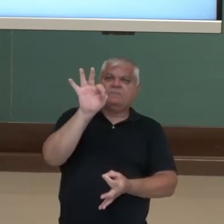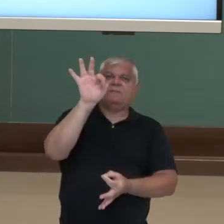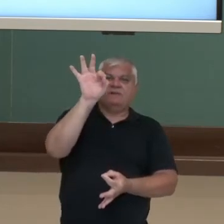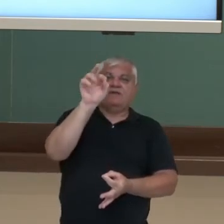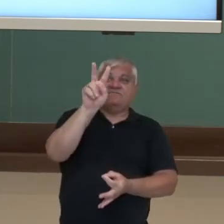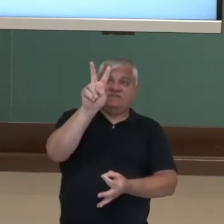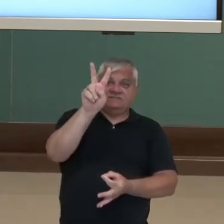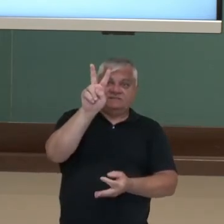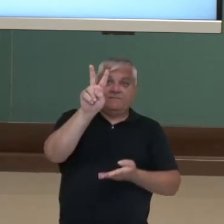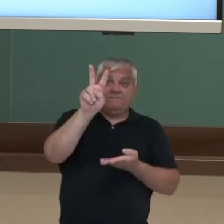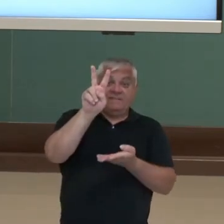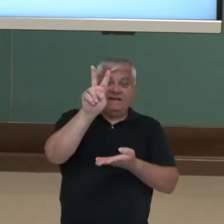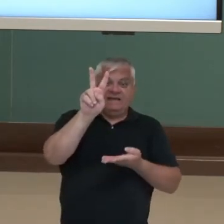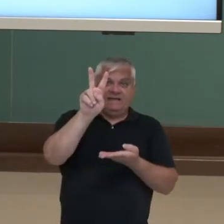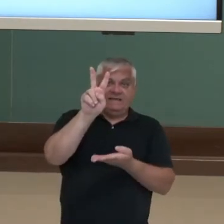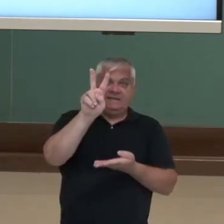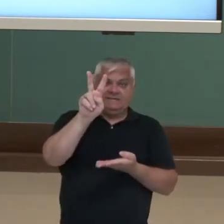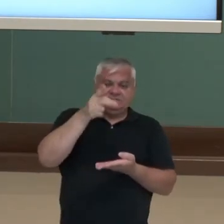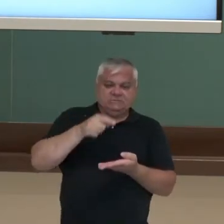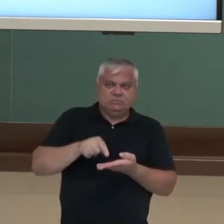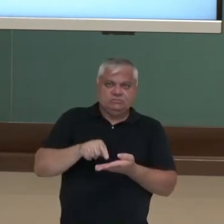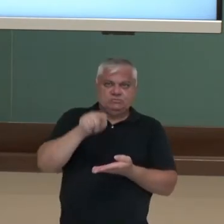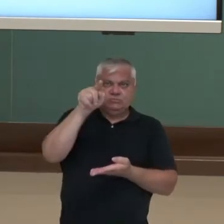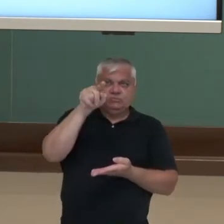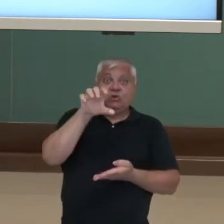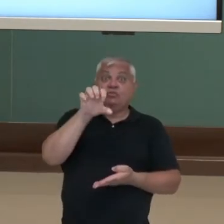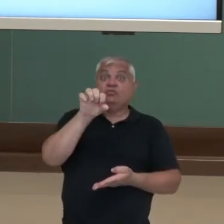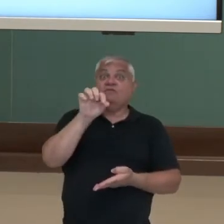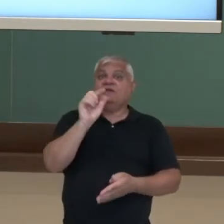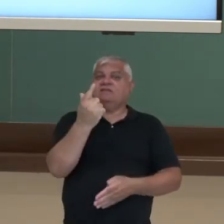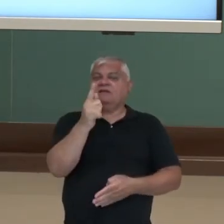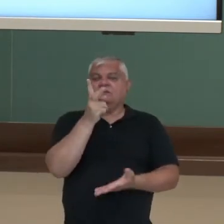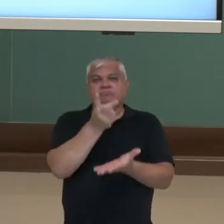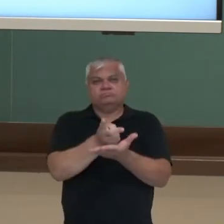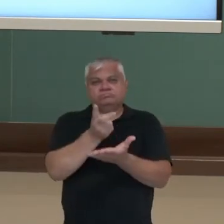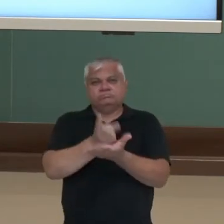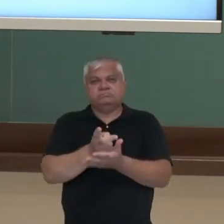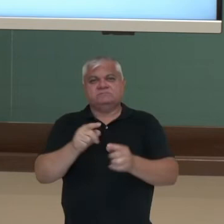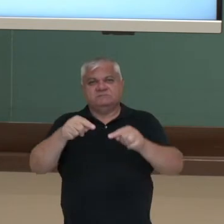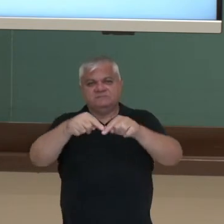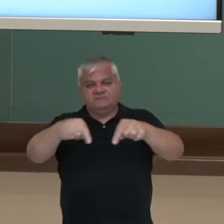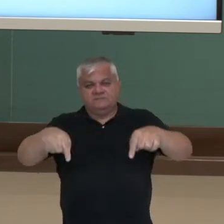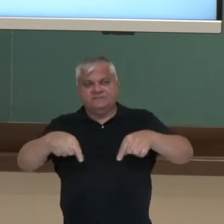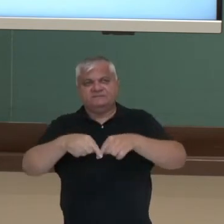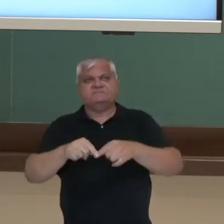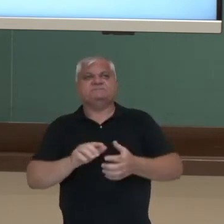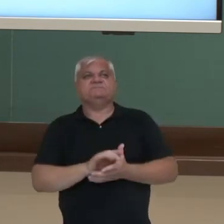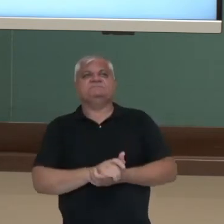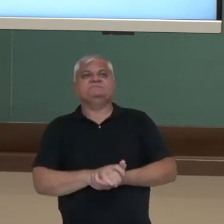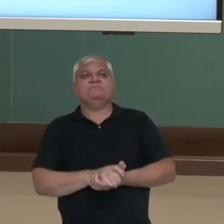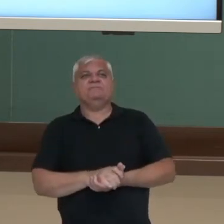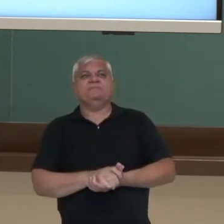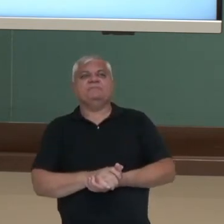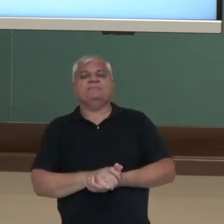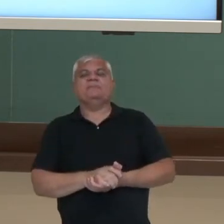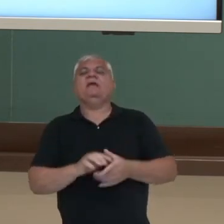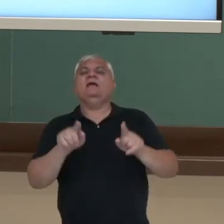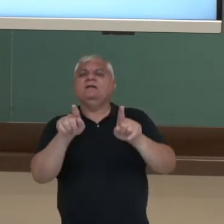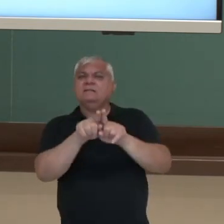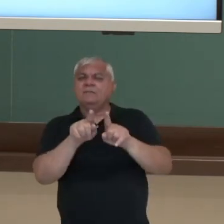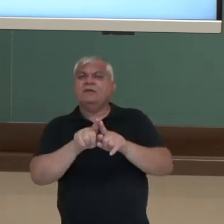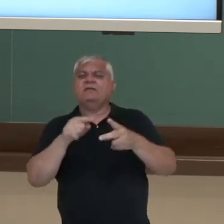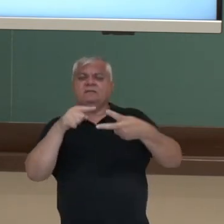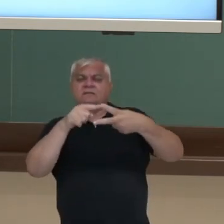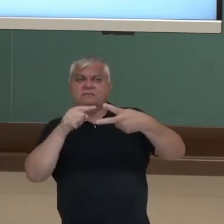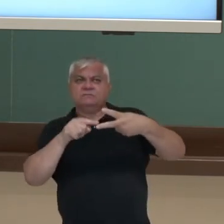altura sempre ela forma 90 graus com a base. Tem que lembrar disso. E temos outras duas medidas que